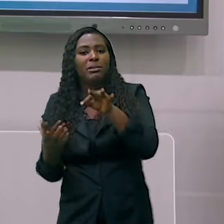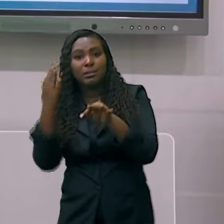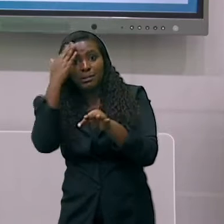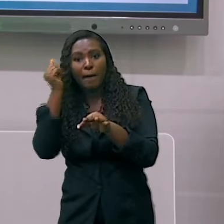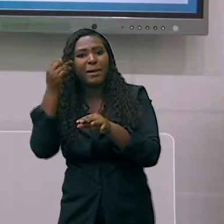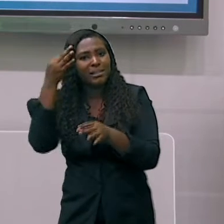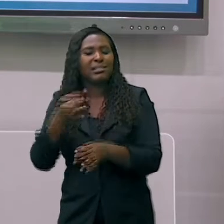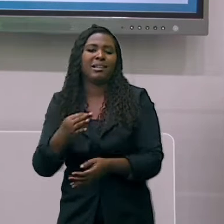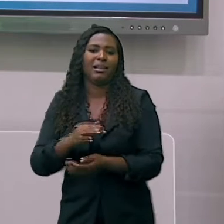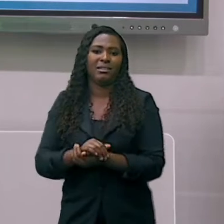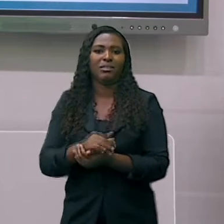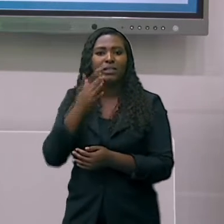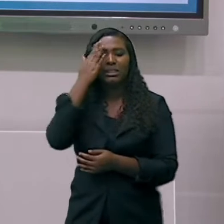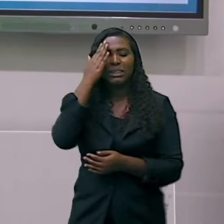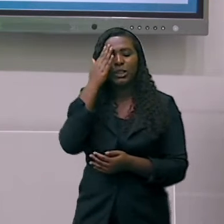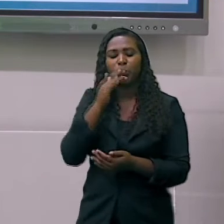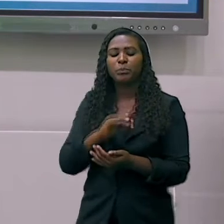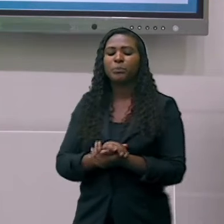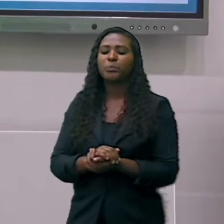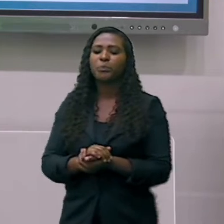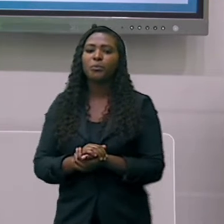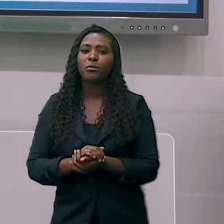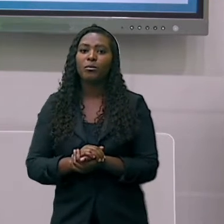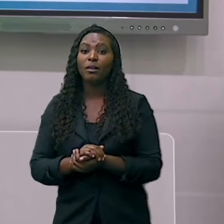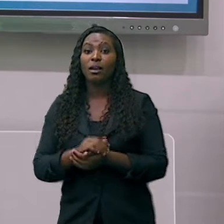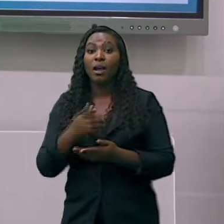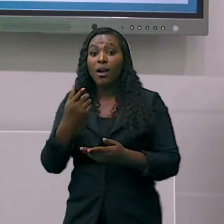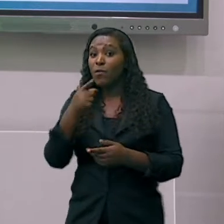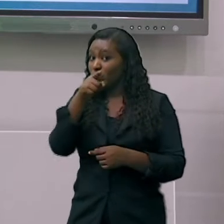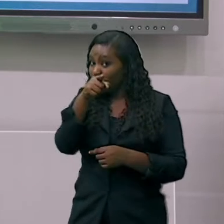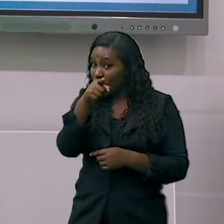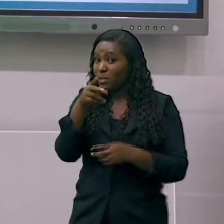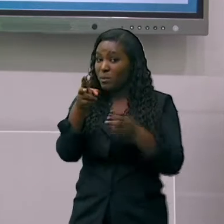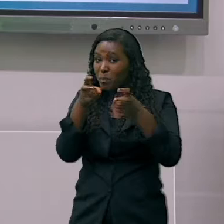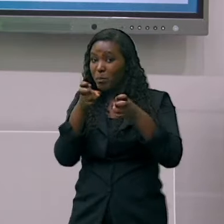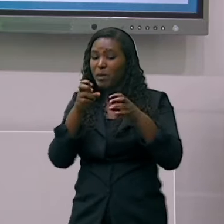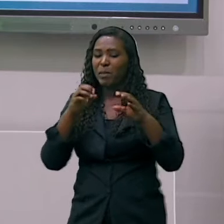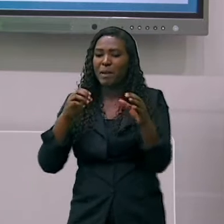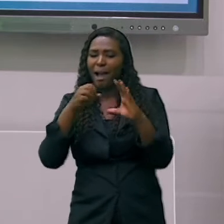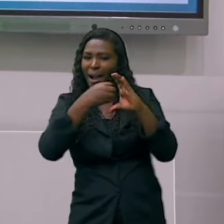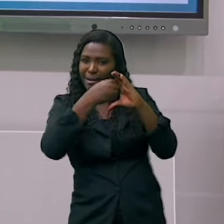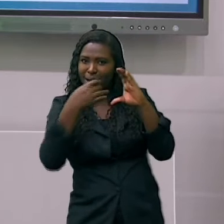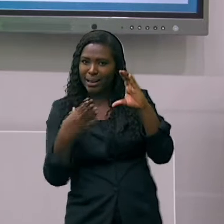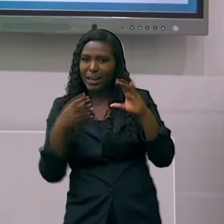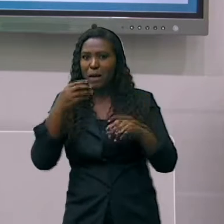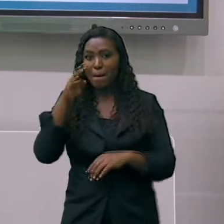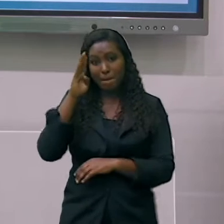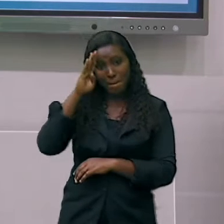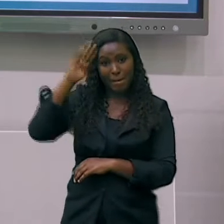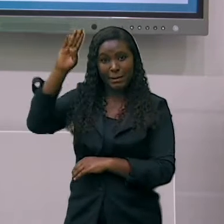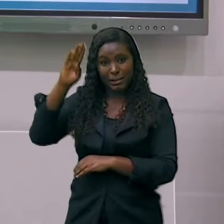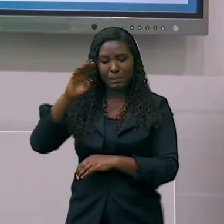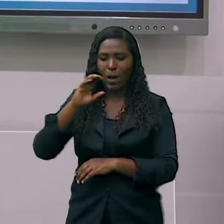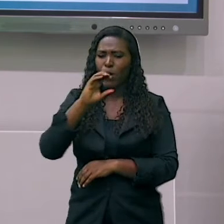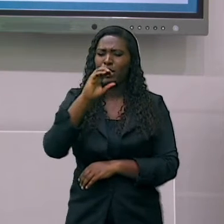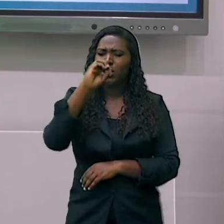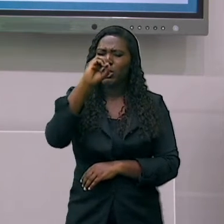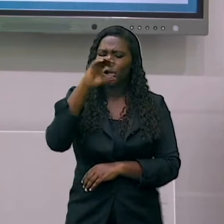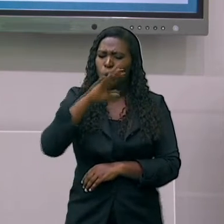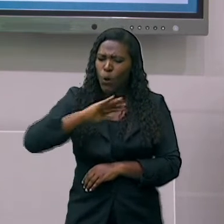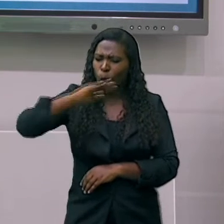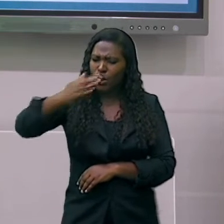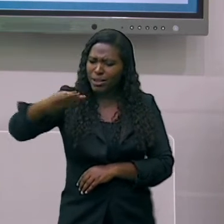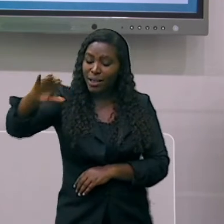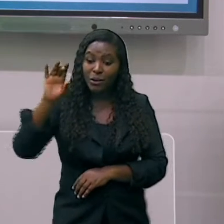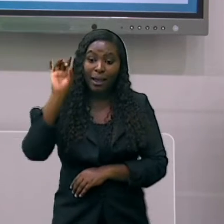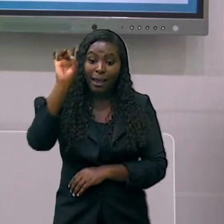localização e as principais características de cada um dos oceanos do planeta Terra. Vamos